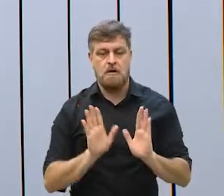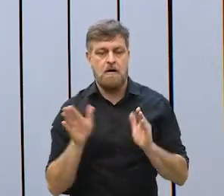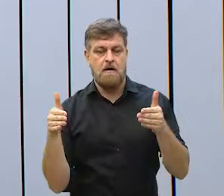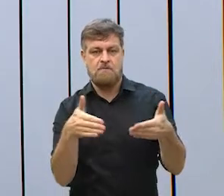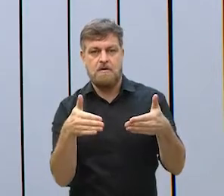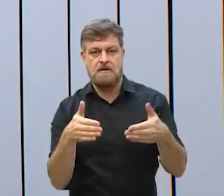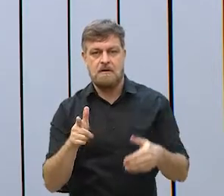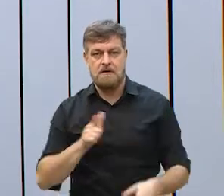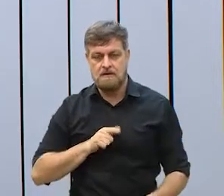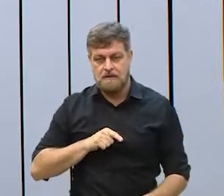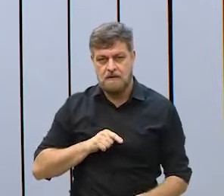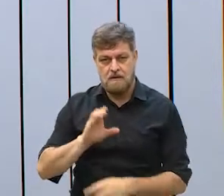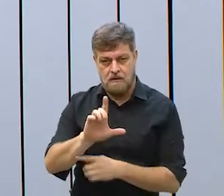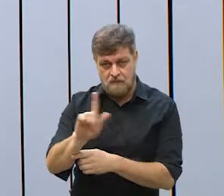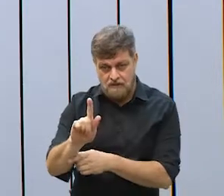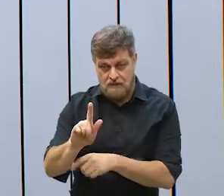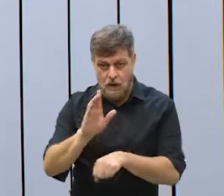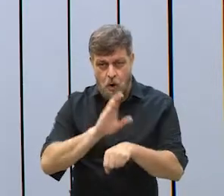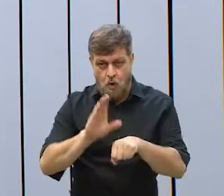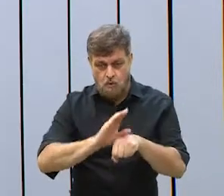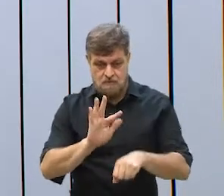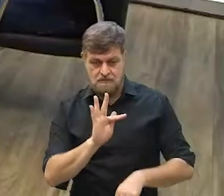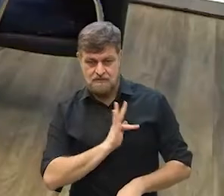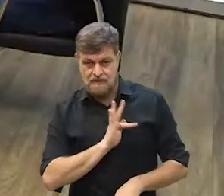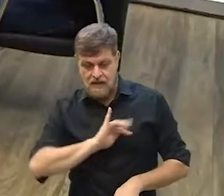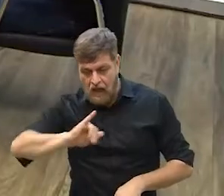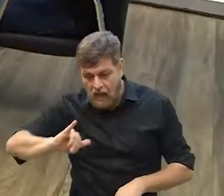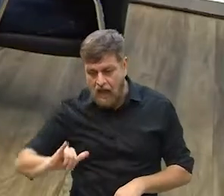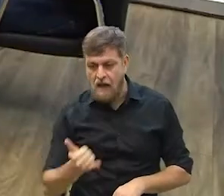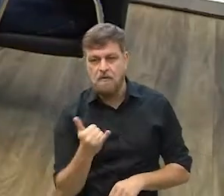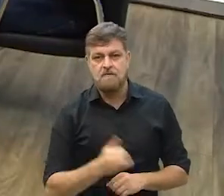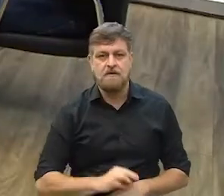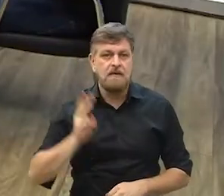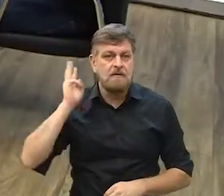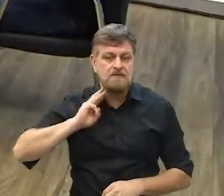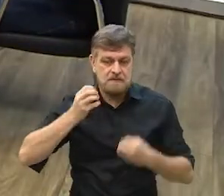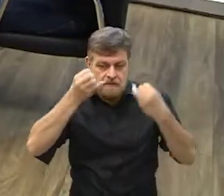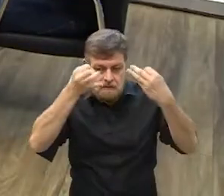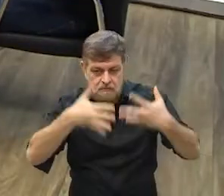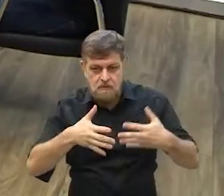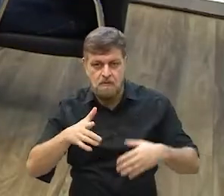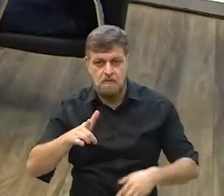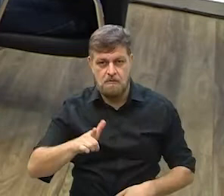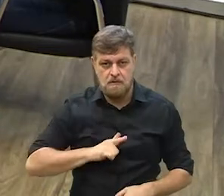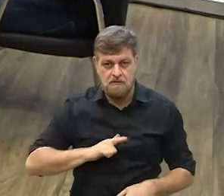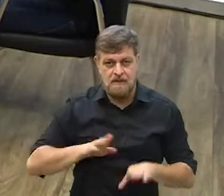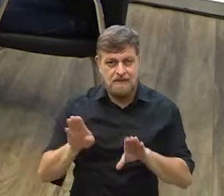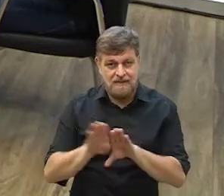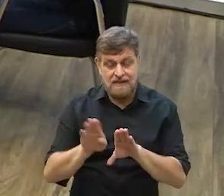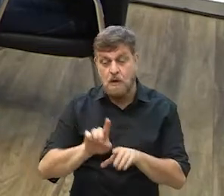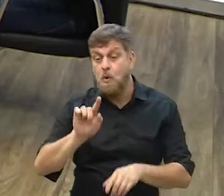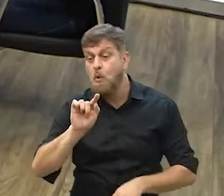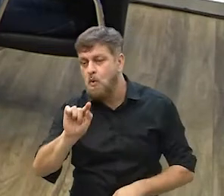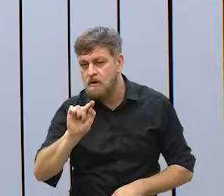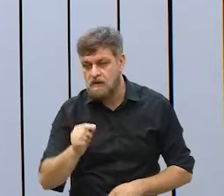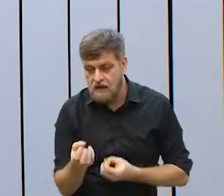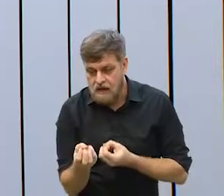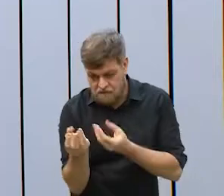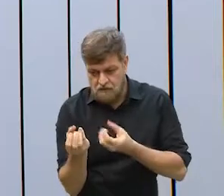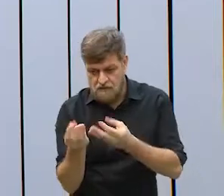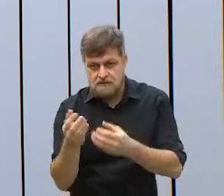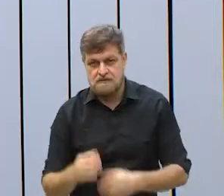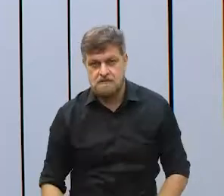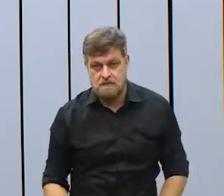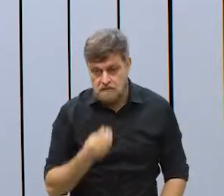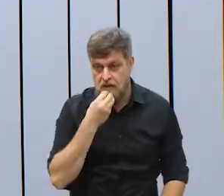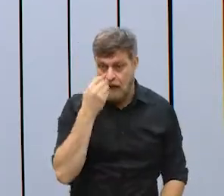da condição ali. Sobre os cursos técnicos, aproveitando que o Cecílio falou, a informação, inclusive, quentinha, é que